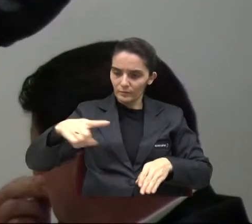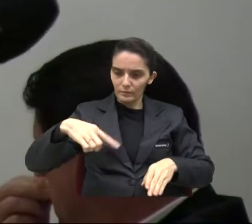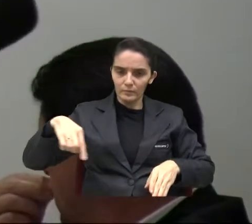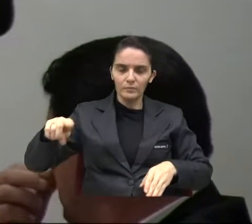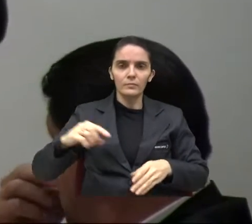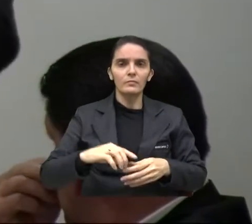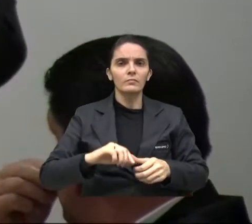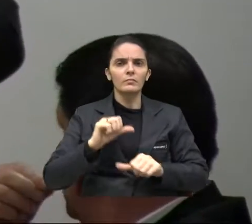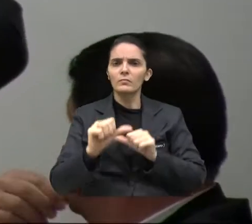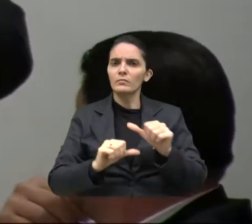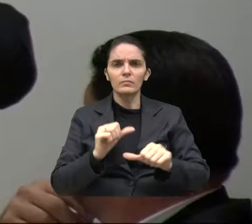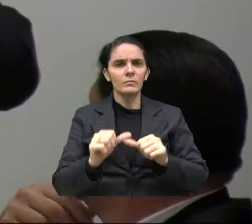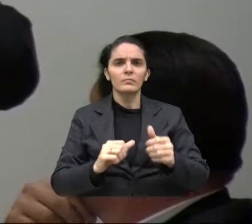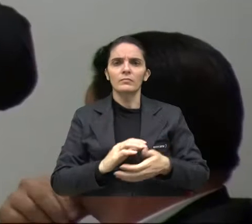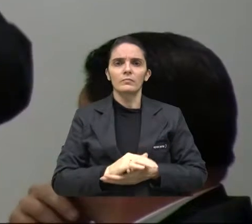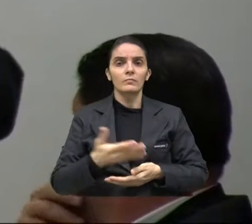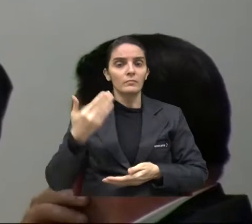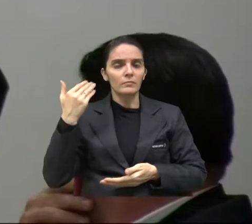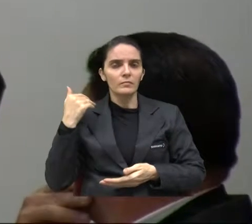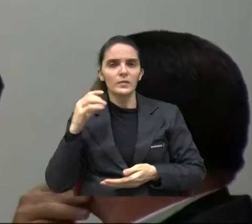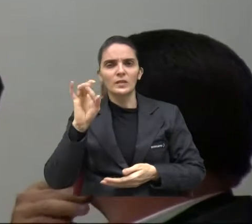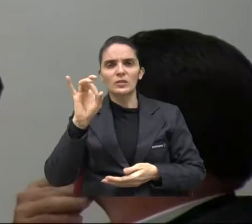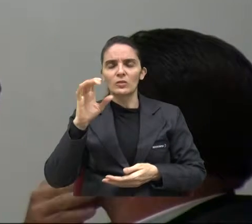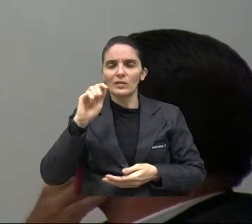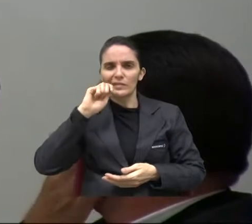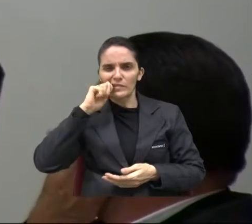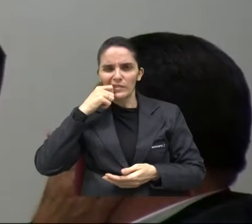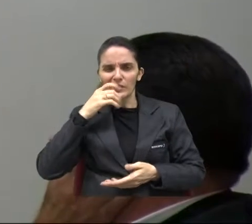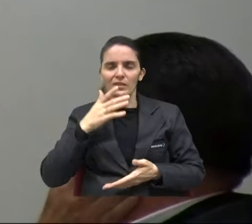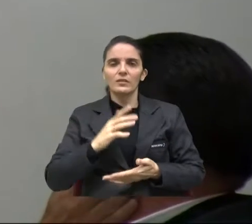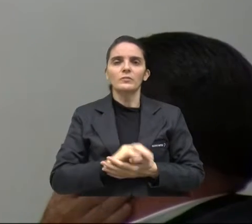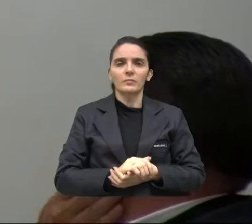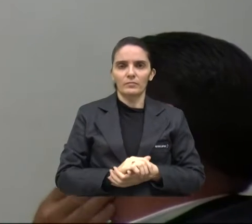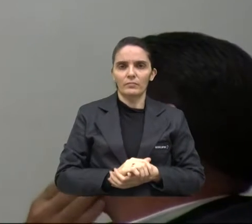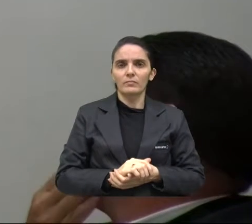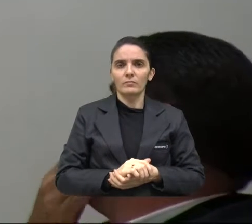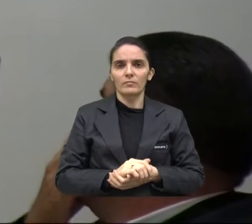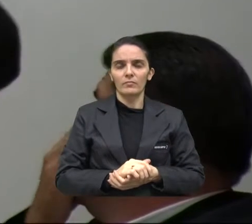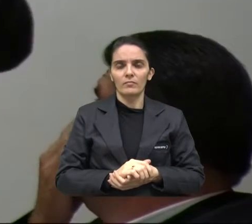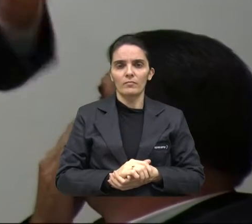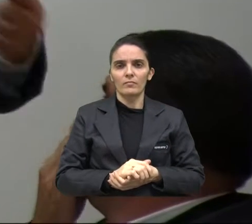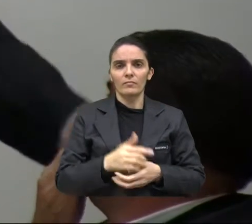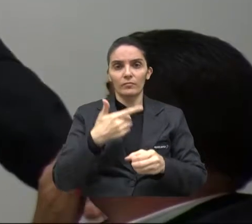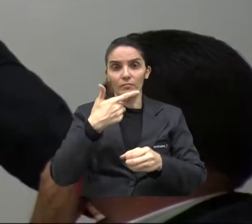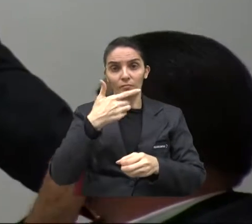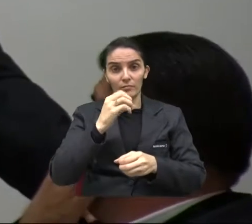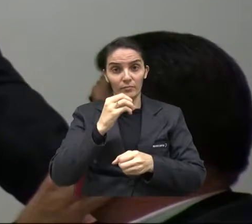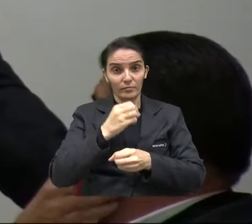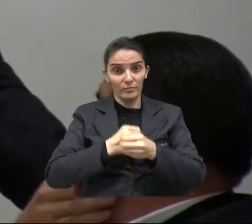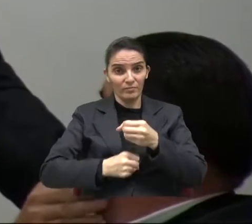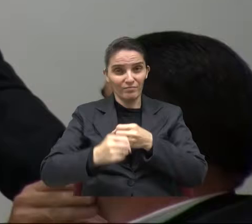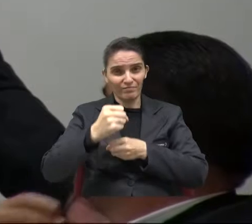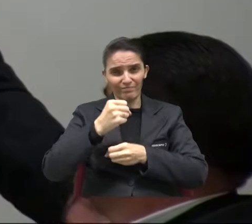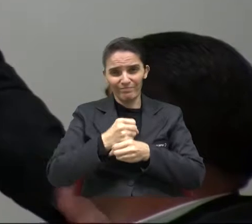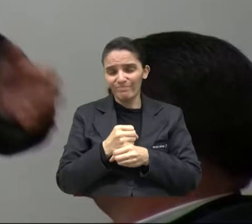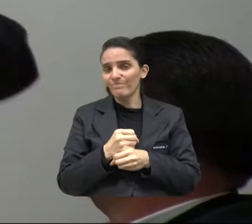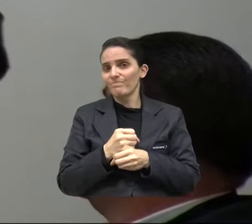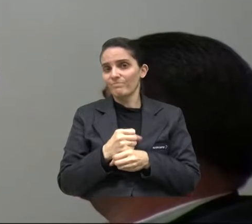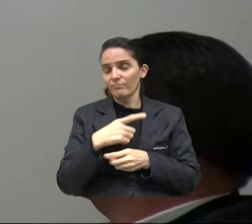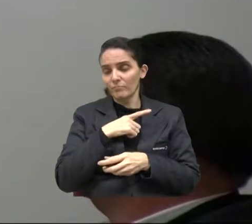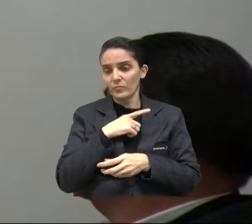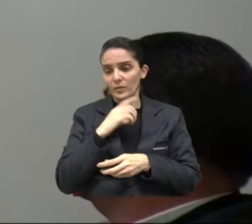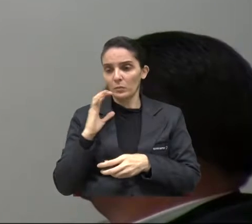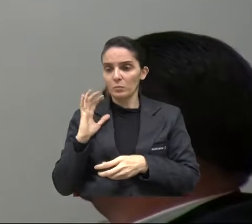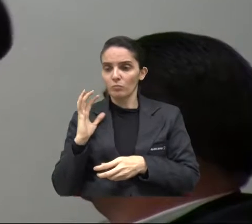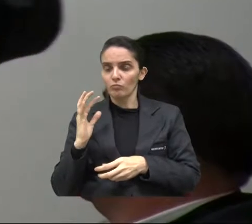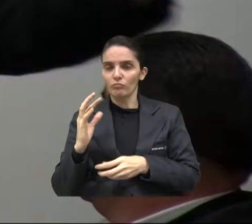Azul, era cana-de-açúcar. Quando eu fui pleitear, fazia 20 anos que nós tínhamos cana-de-açúcar plantada,